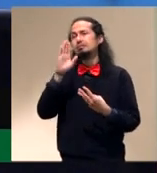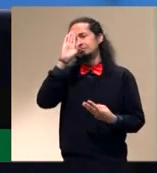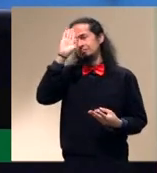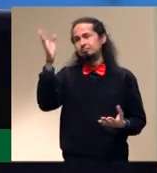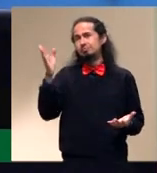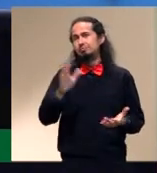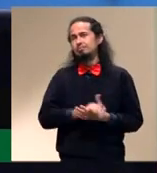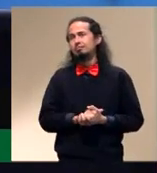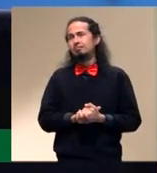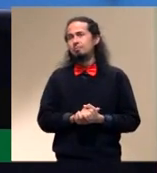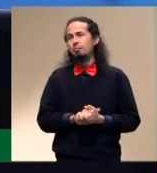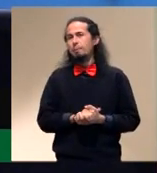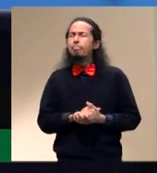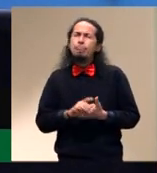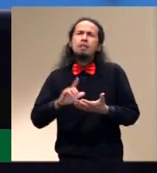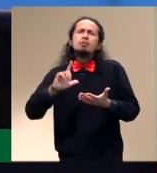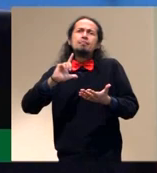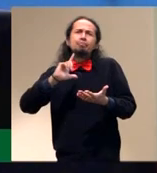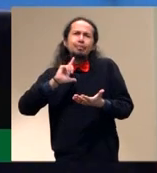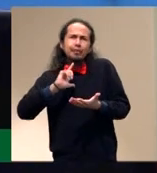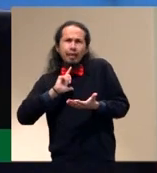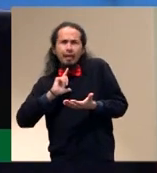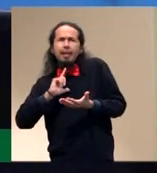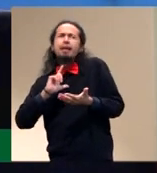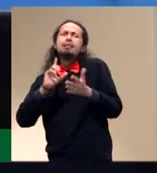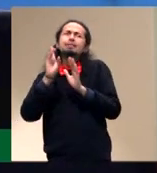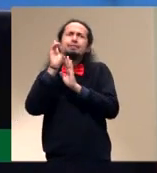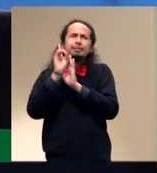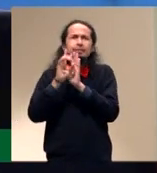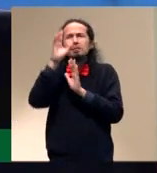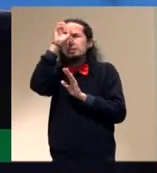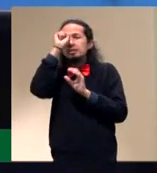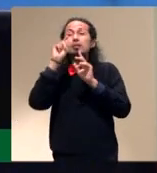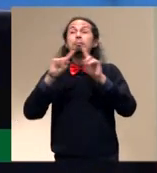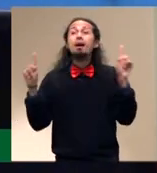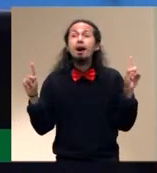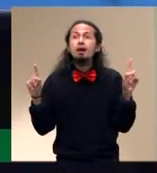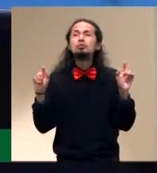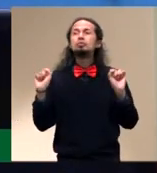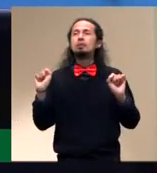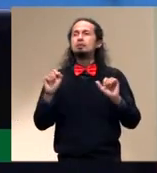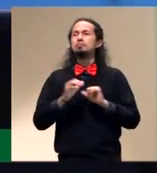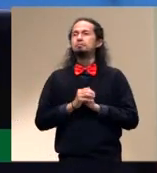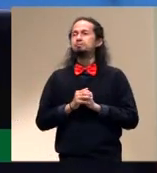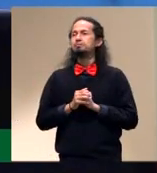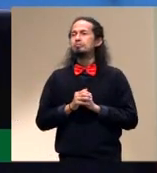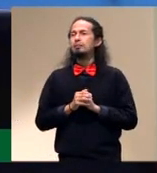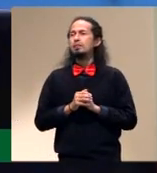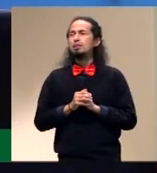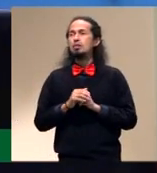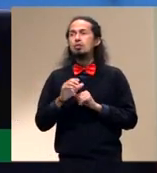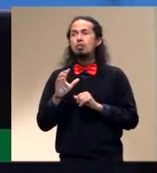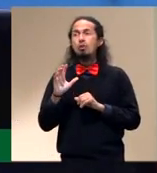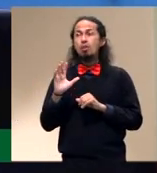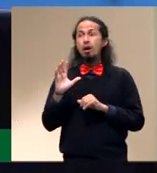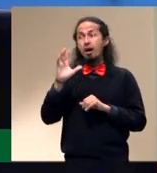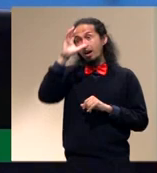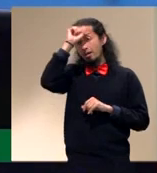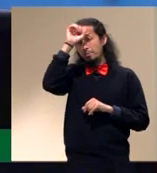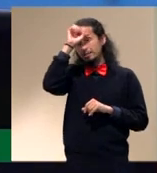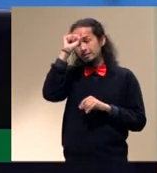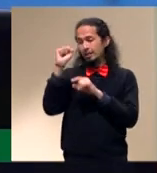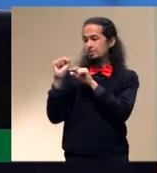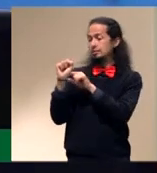Inclui o direito à aprendizagem, mas o direito à aprendizagem ele tem que ser resultante, né,